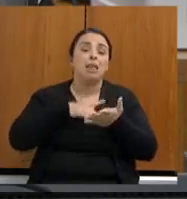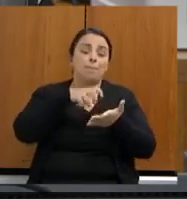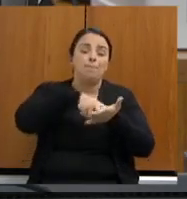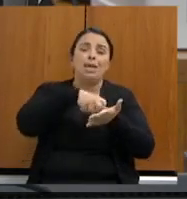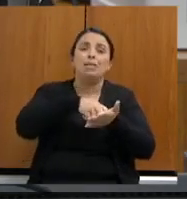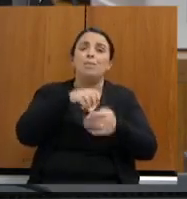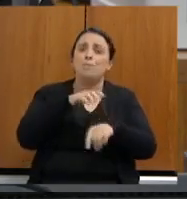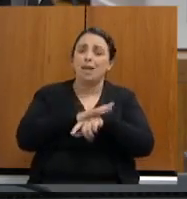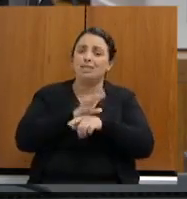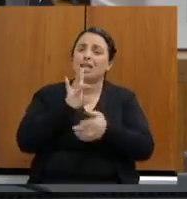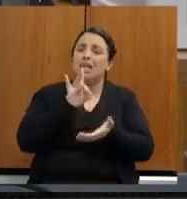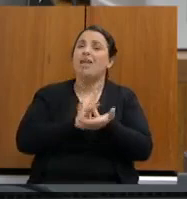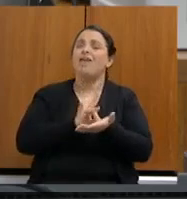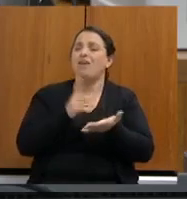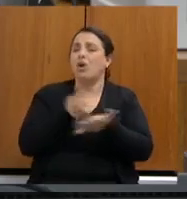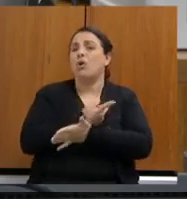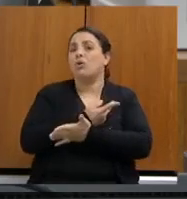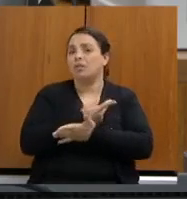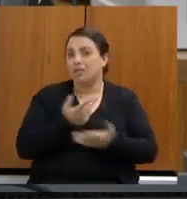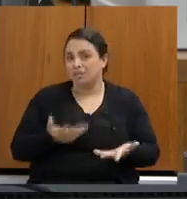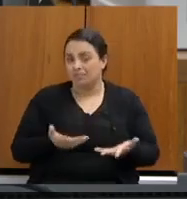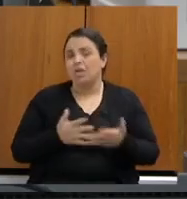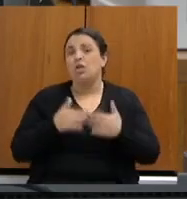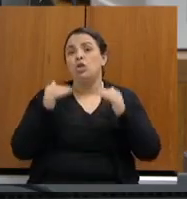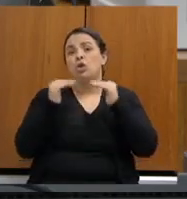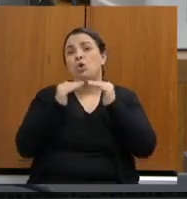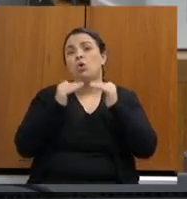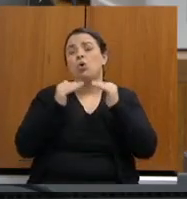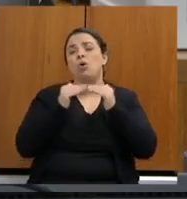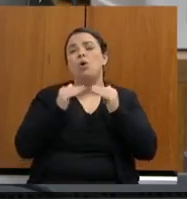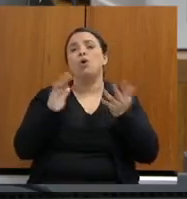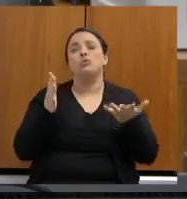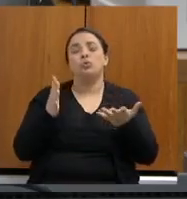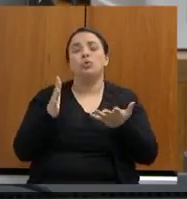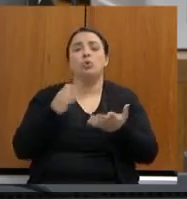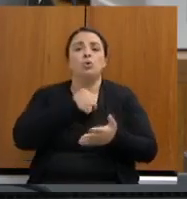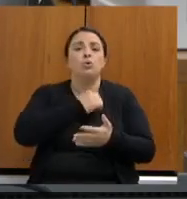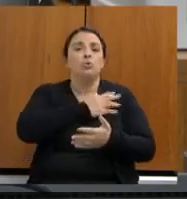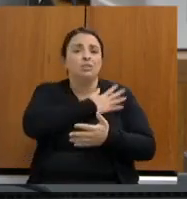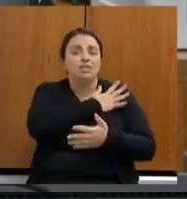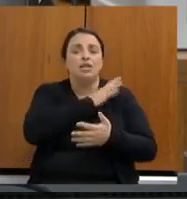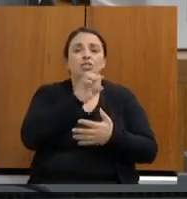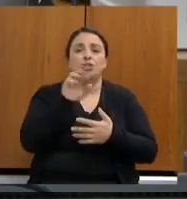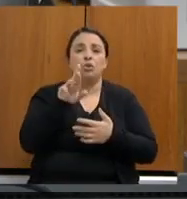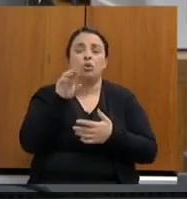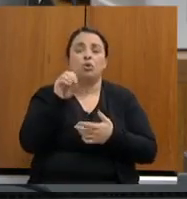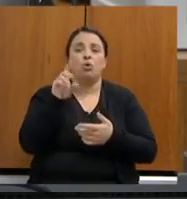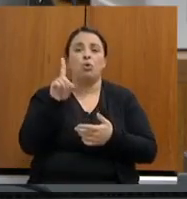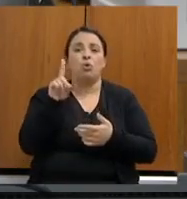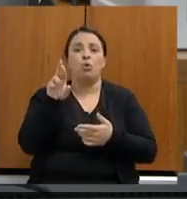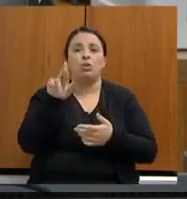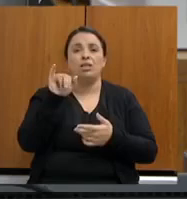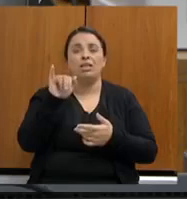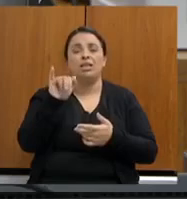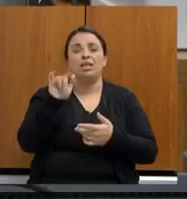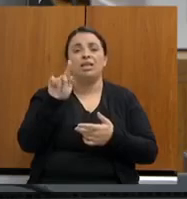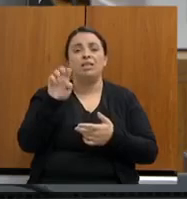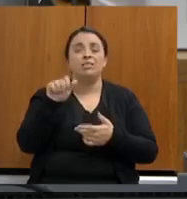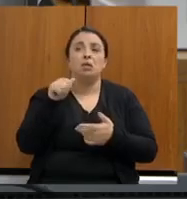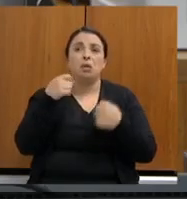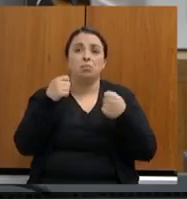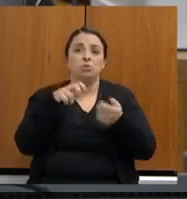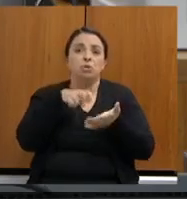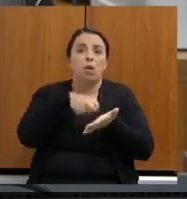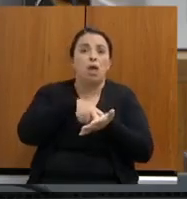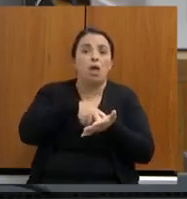maior no nosso país e concordo plenamente com o deputado sargento Rodrigues Nós deveríamos ter uma prisão perpétua pena de morte Mas isso não